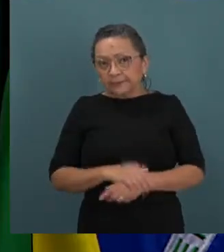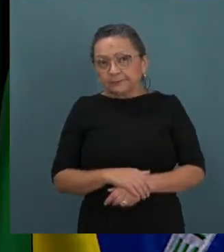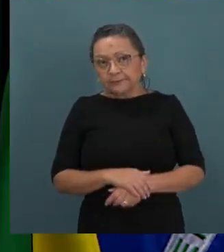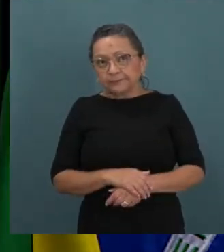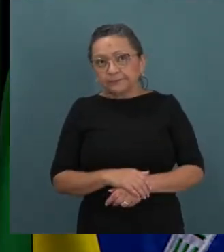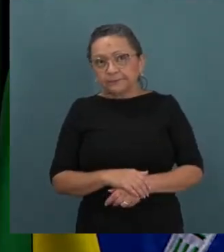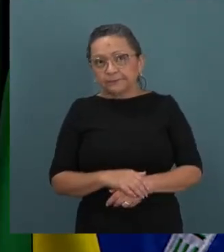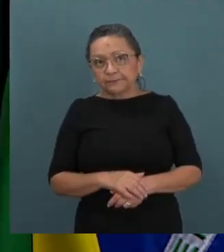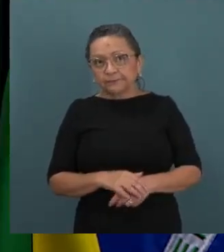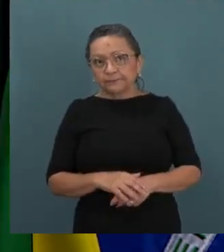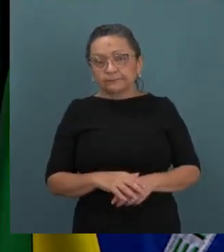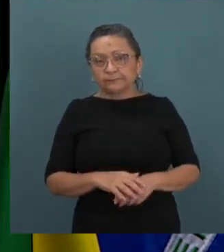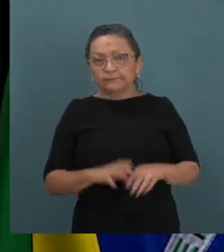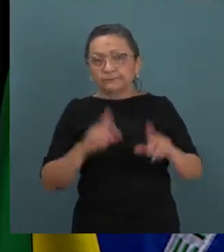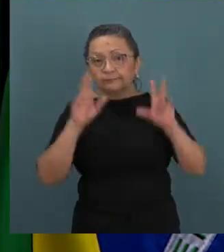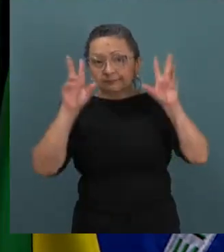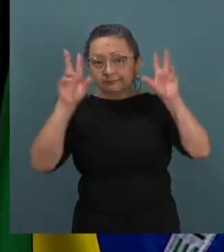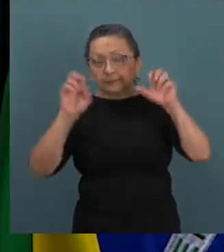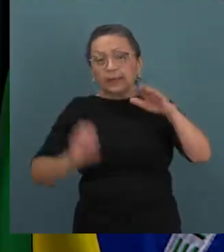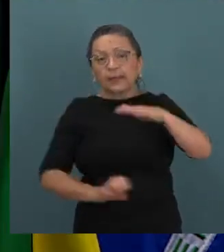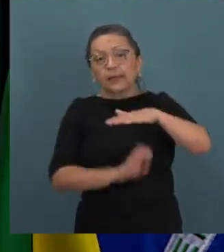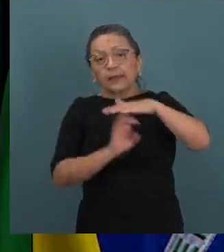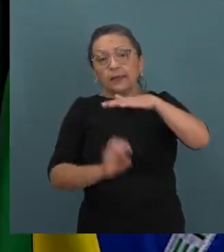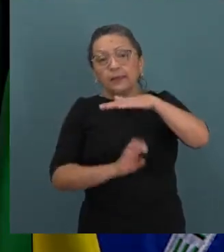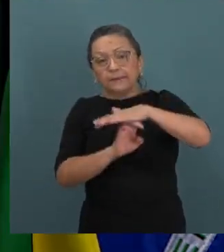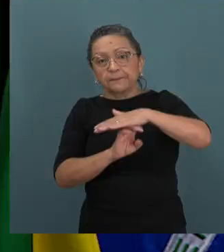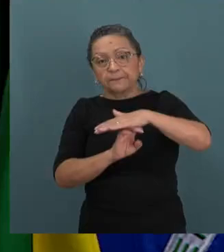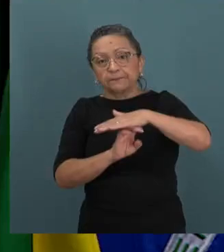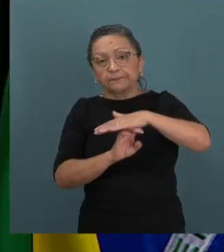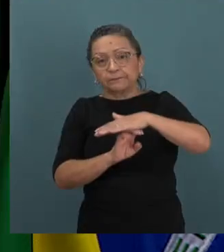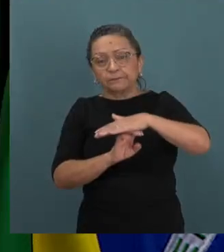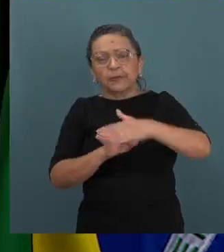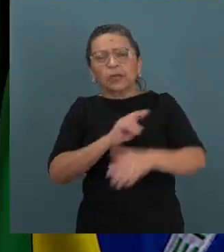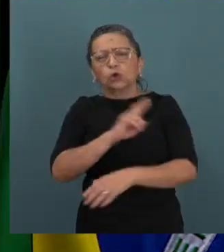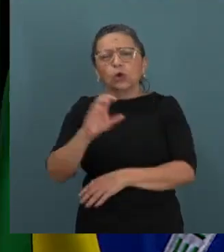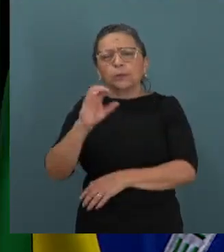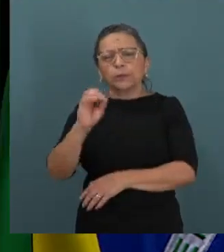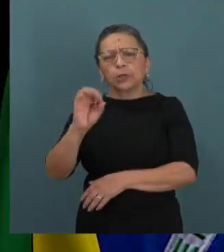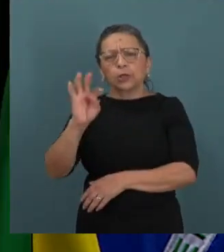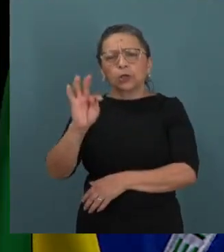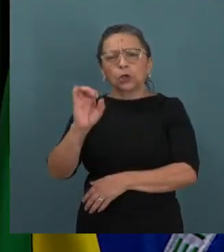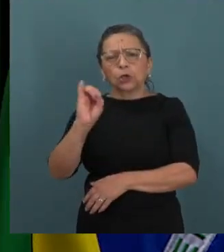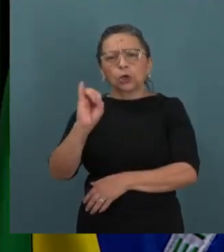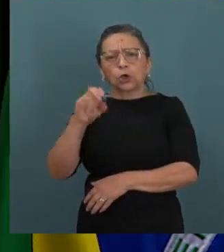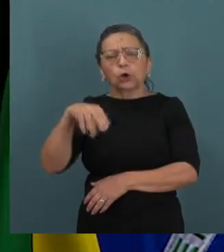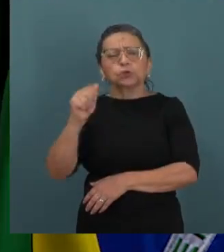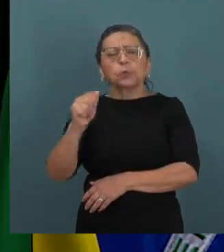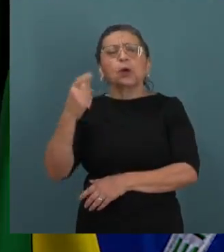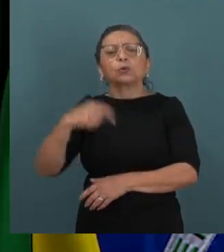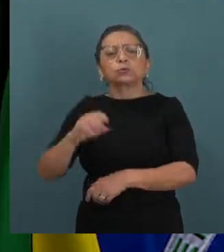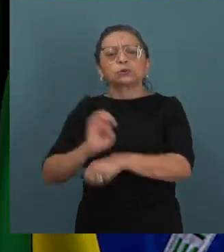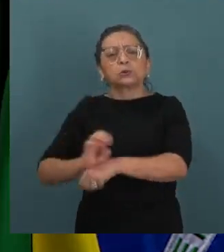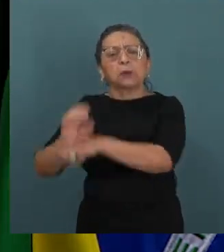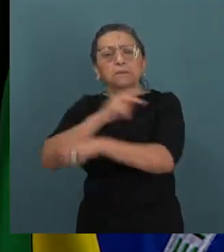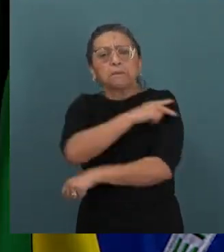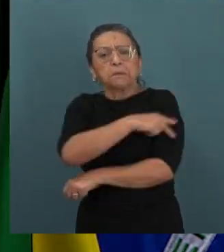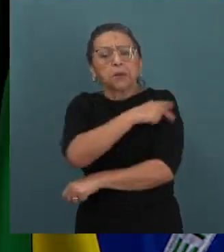da construtora chamada Ótima, lá do Piauí, um nome muito